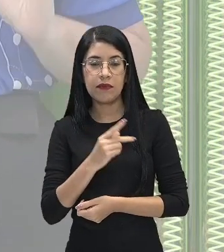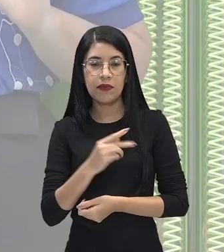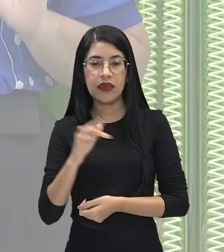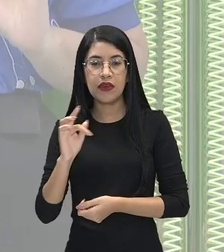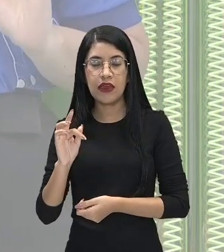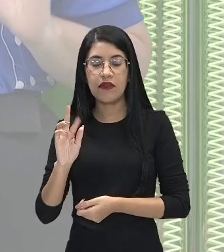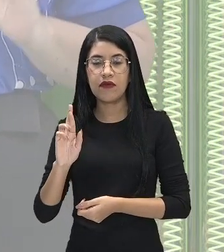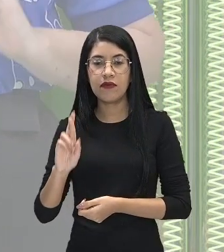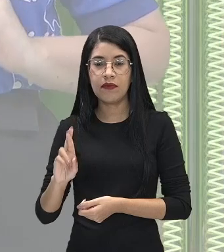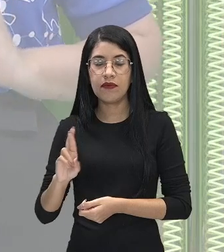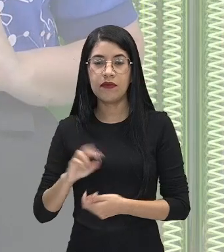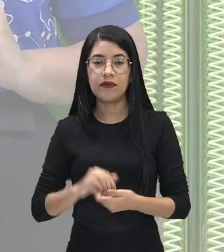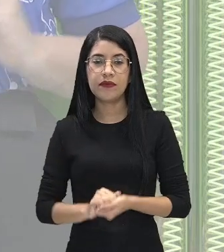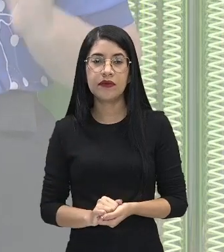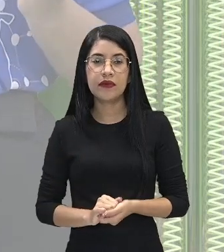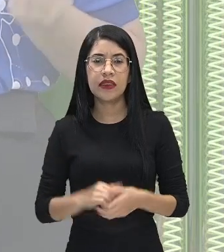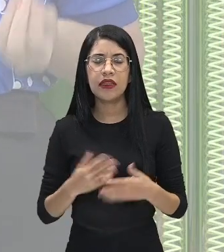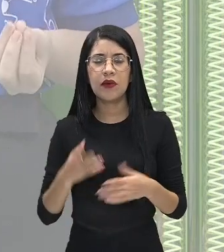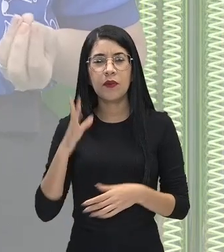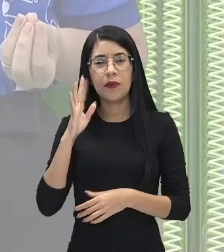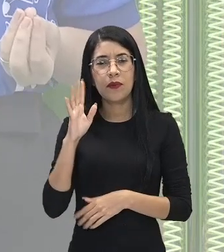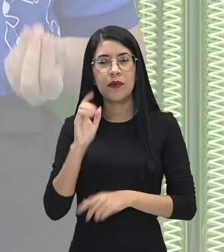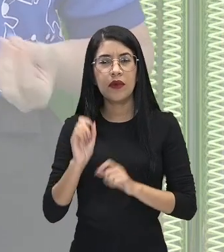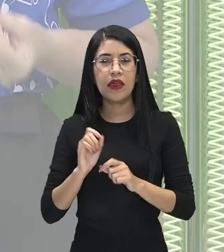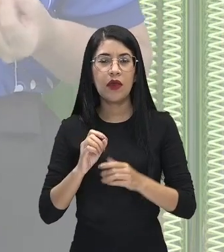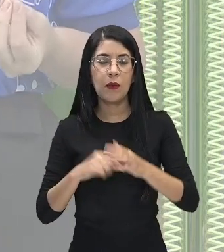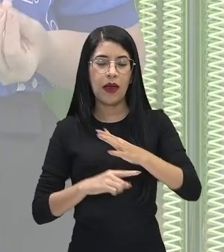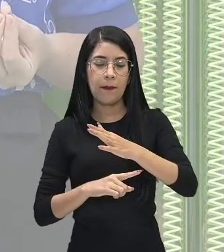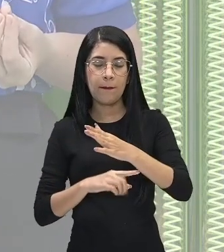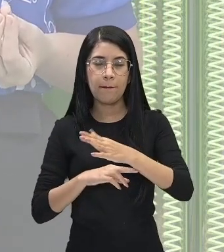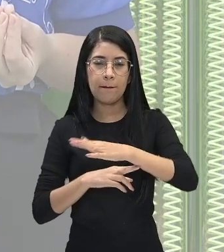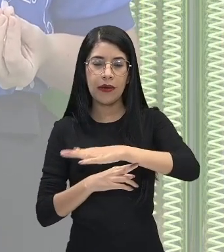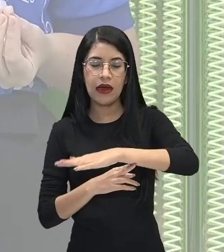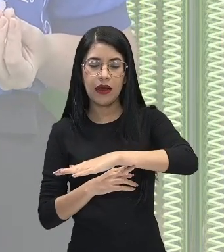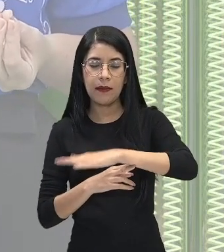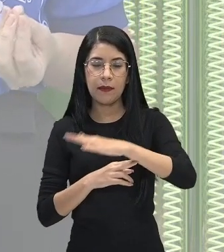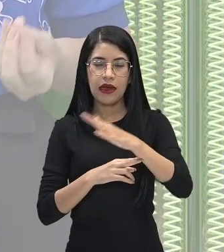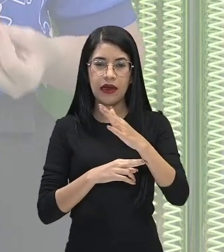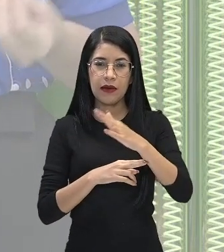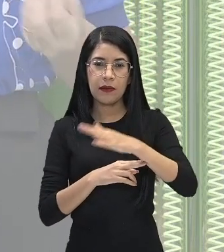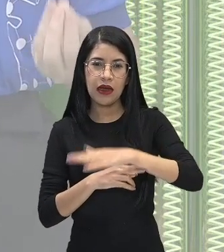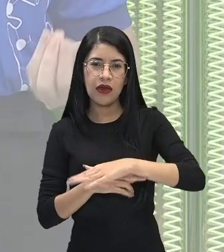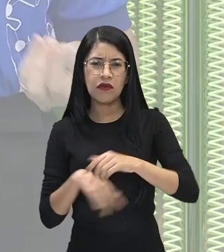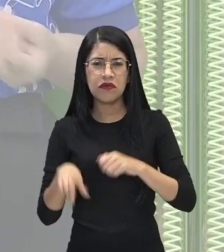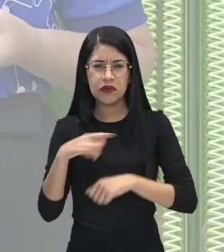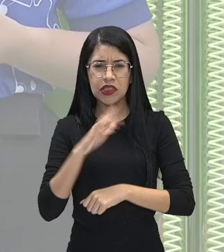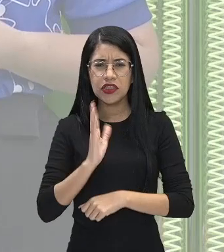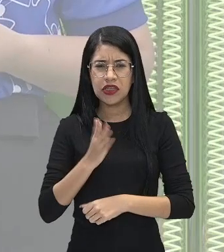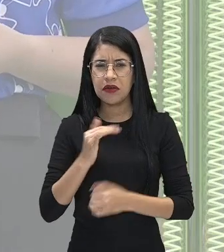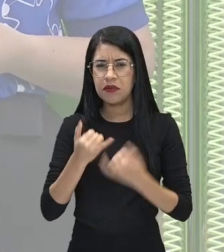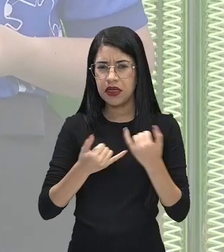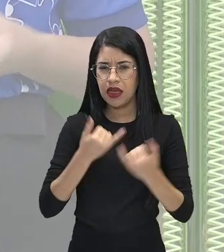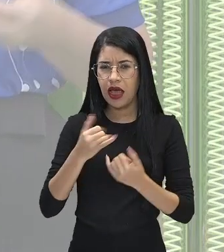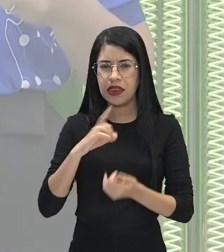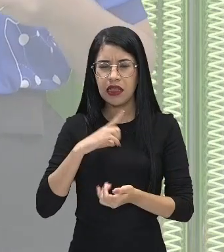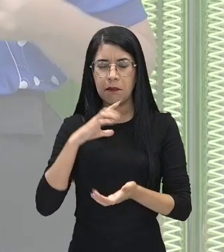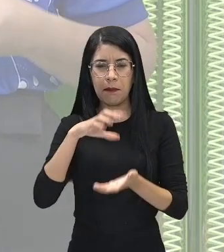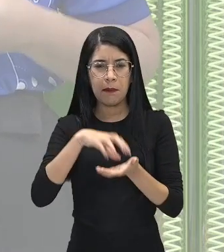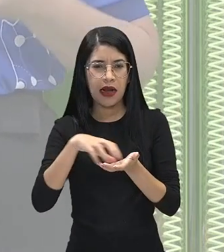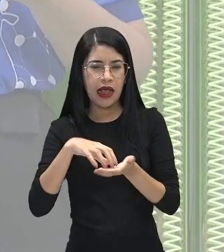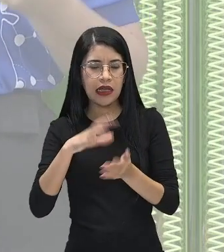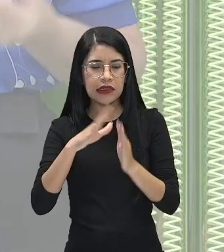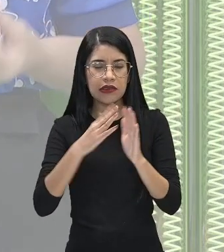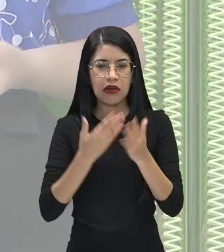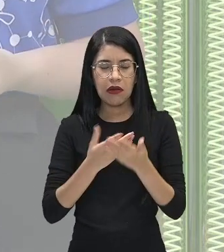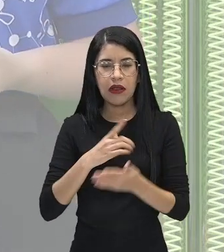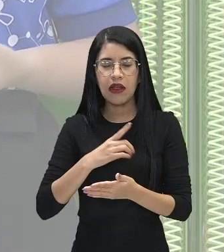né? Então imagina aí, por exemplo, uma gangorra, né? Quem nunca brincou aí numa gangorra, né? Que tem nas praças, nas escolas, ela